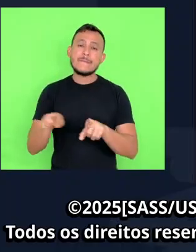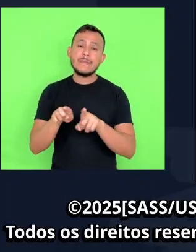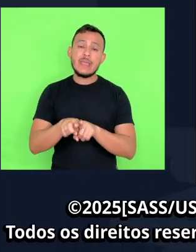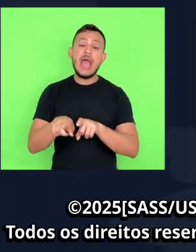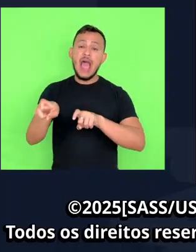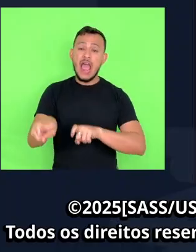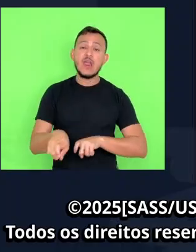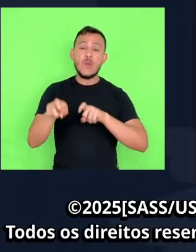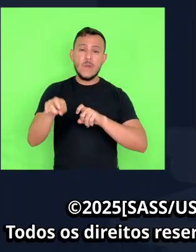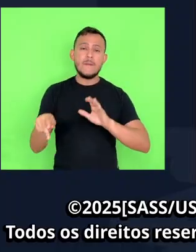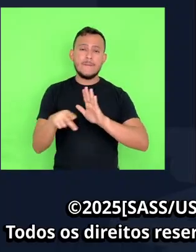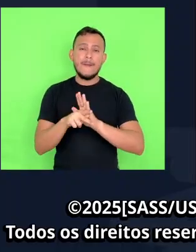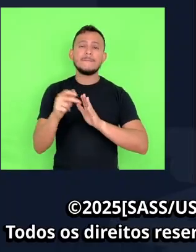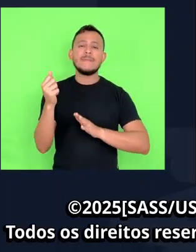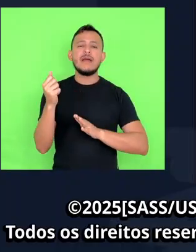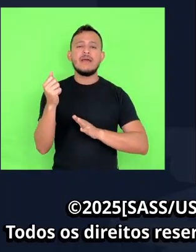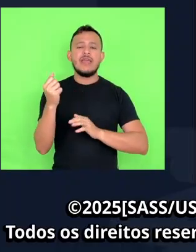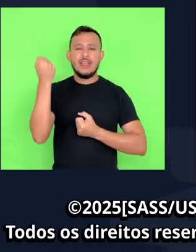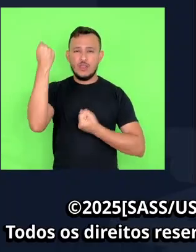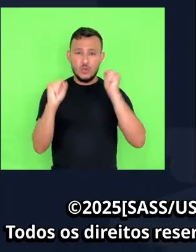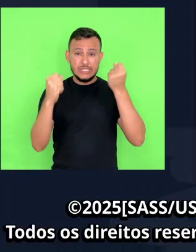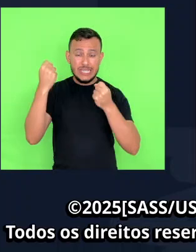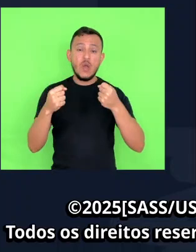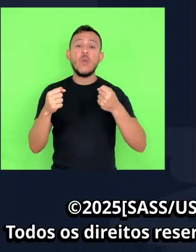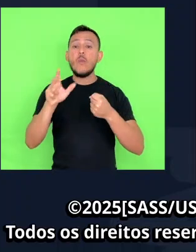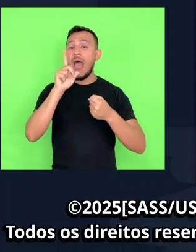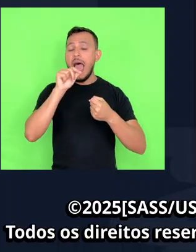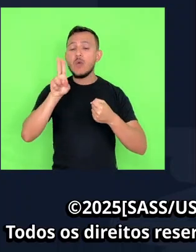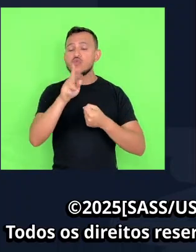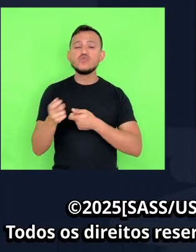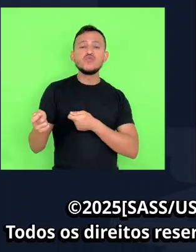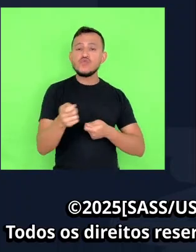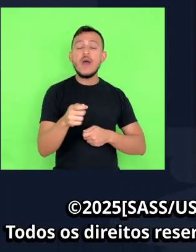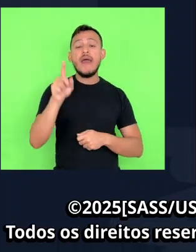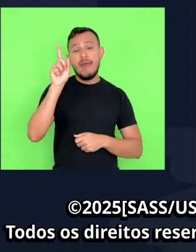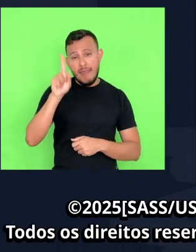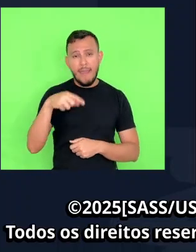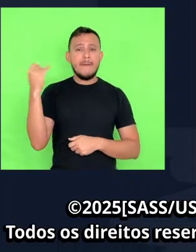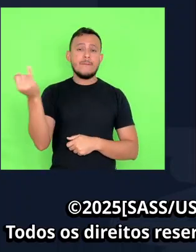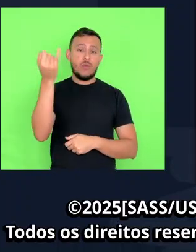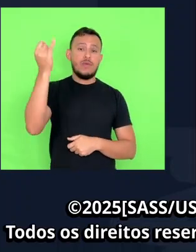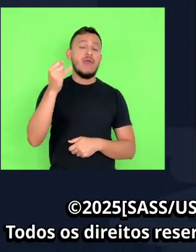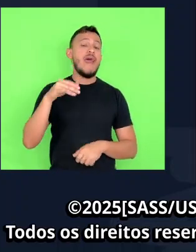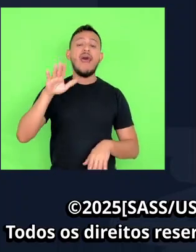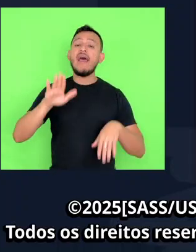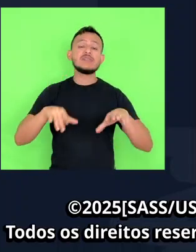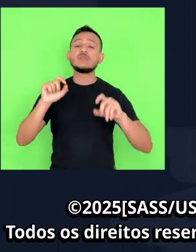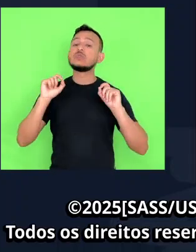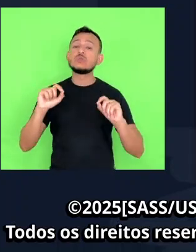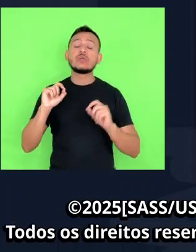agricultura industrial, a irrigação é um fator extremamente importante, muitas vezes